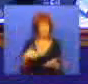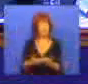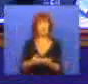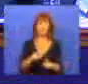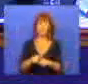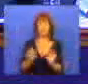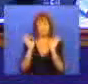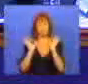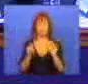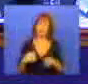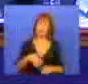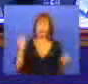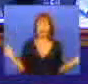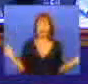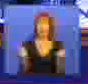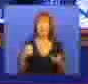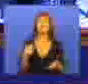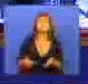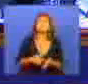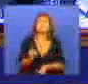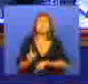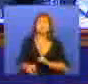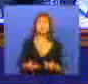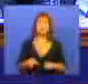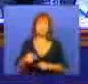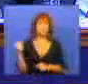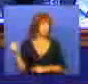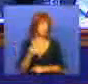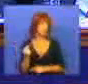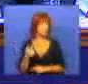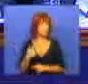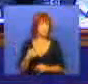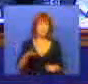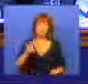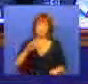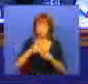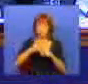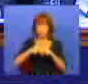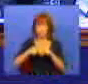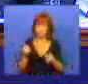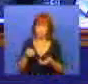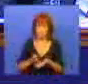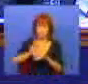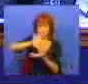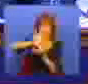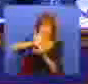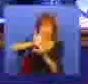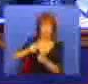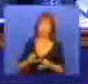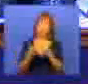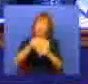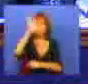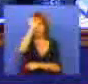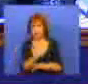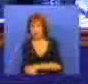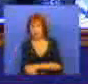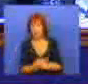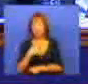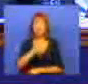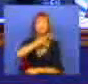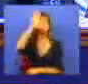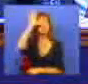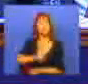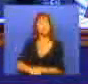Perante tal firmeza nos anúncios, o que esperar? No mínimo, uma multiplicação das verbas inscritas no orçamento.